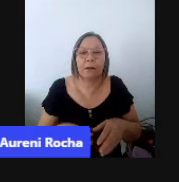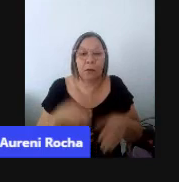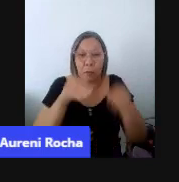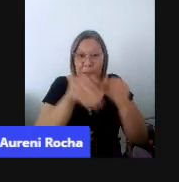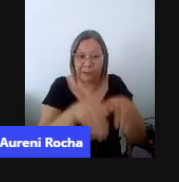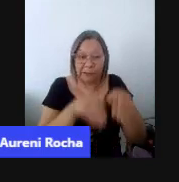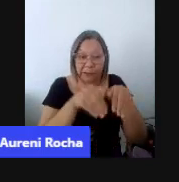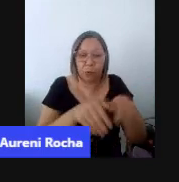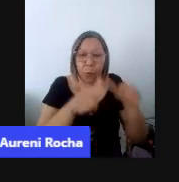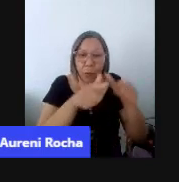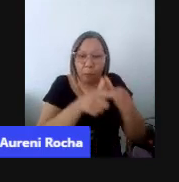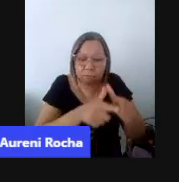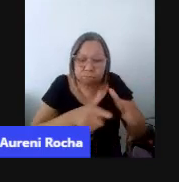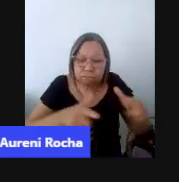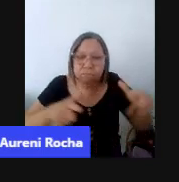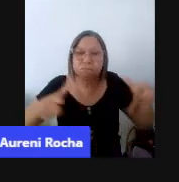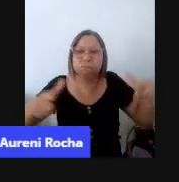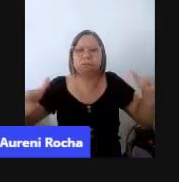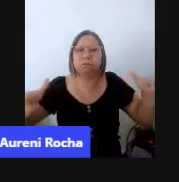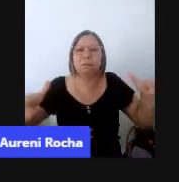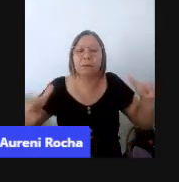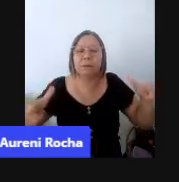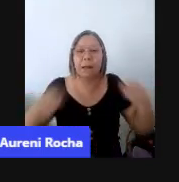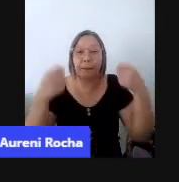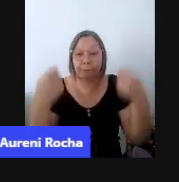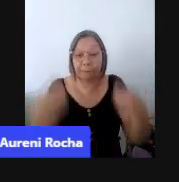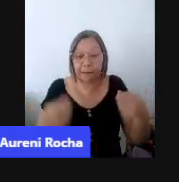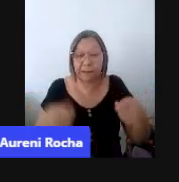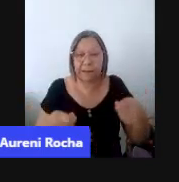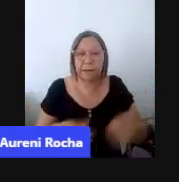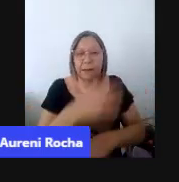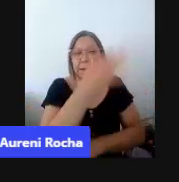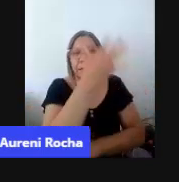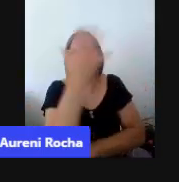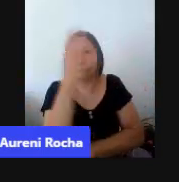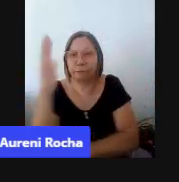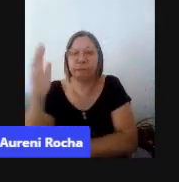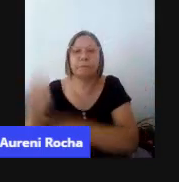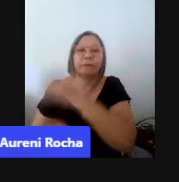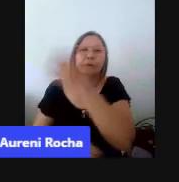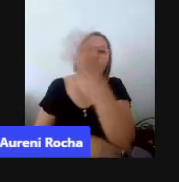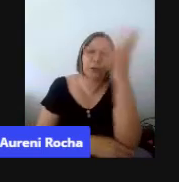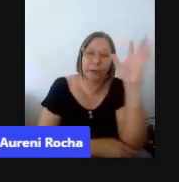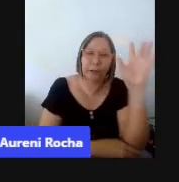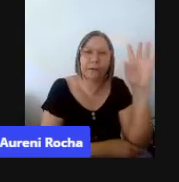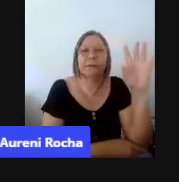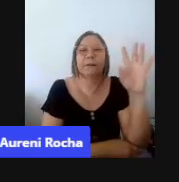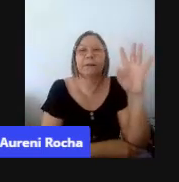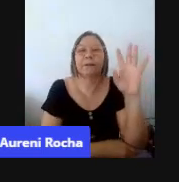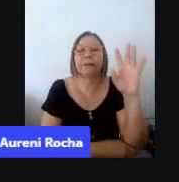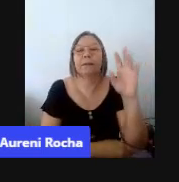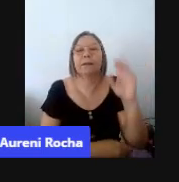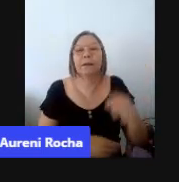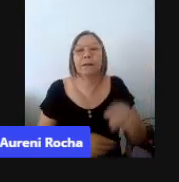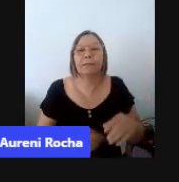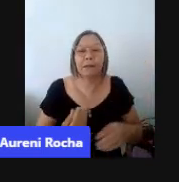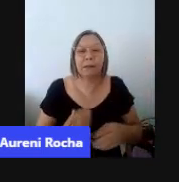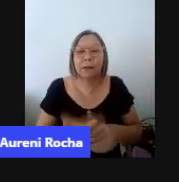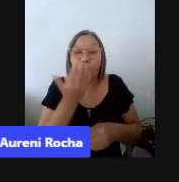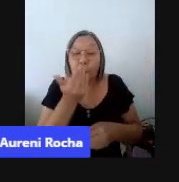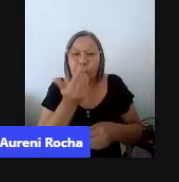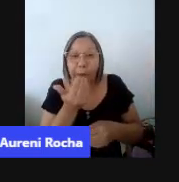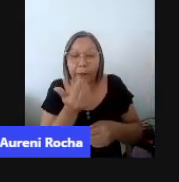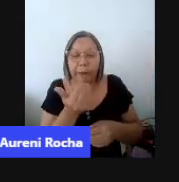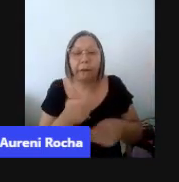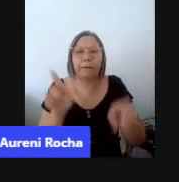precisa bastante da floresta. E ali você pode ver, nos estudos de seleção de habitat, precisa da floresta para se alimentar e também